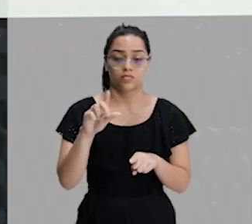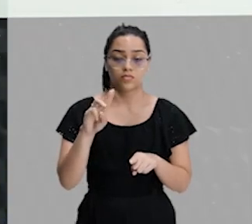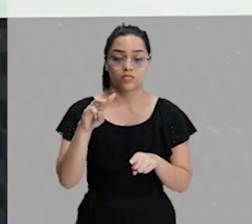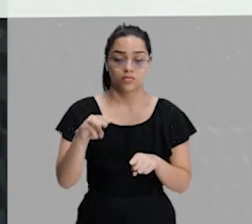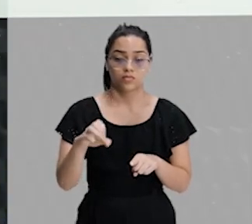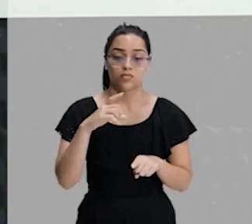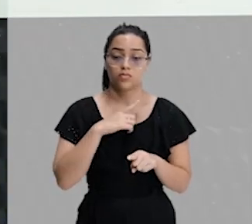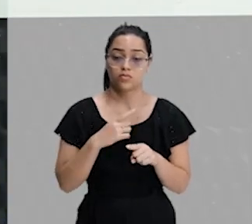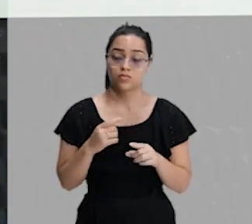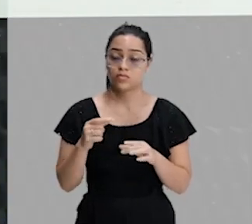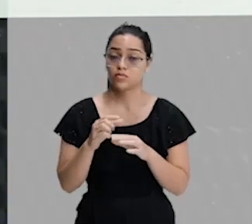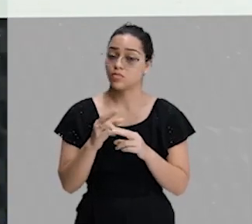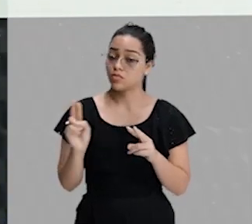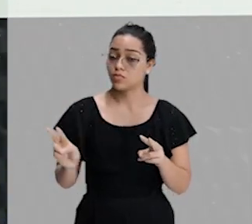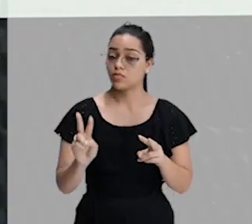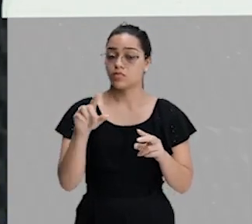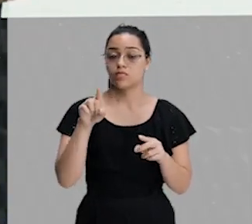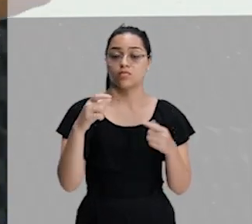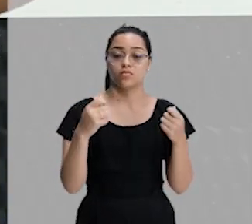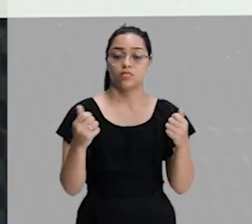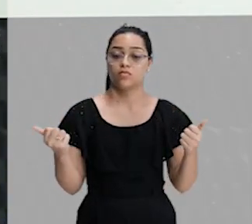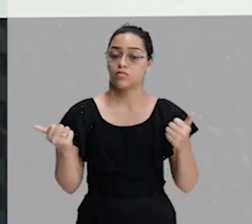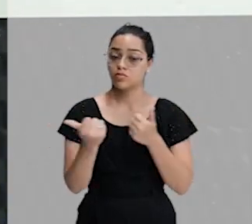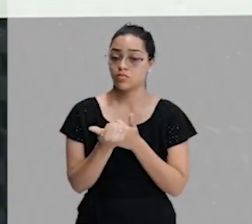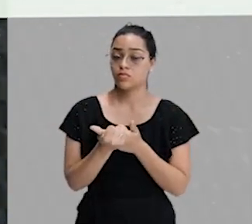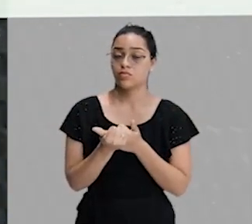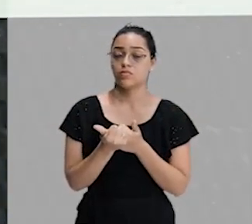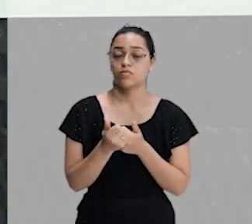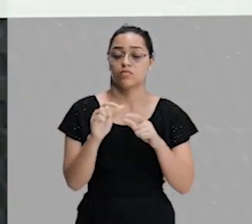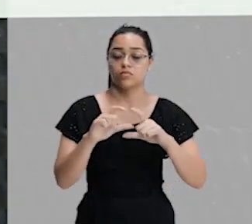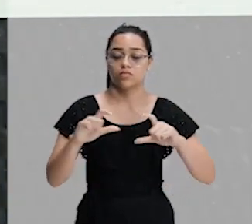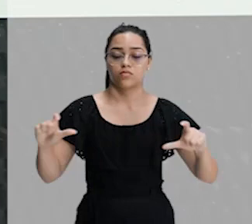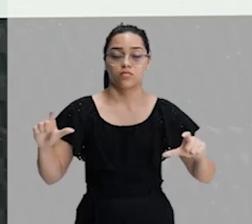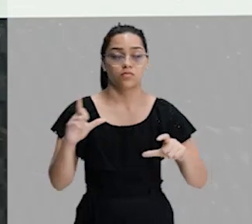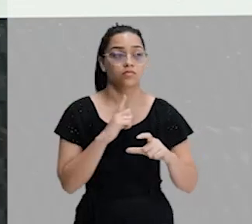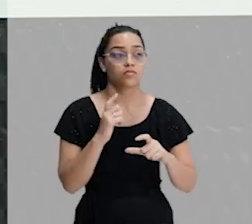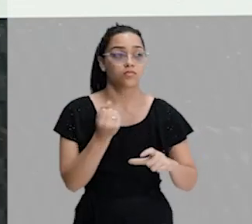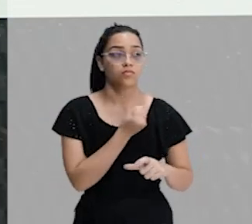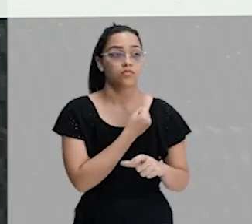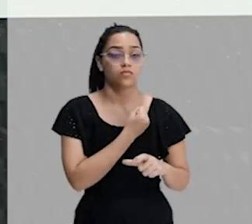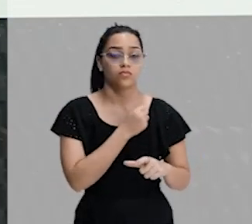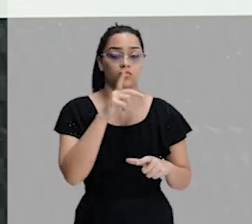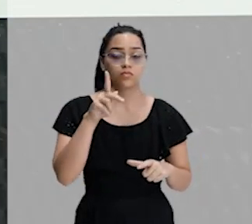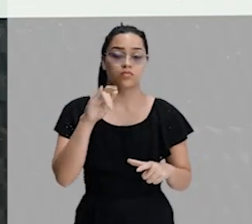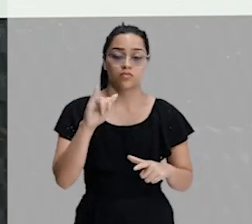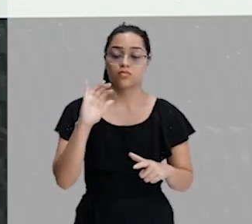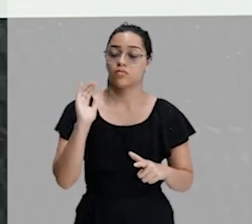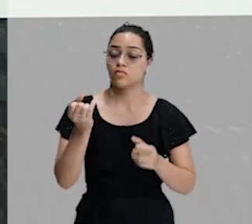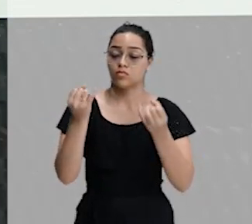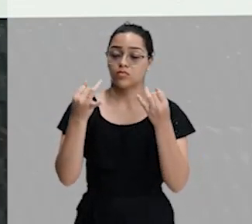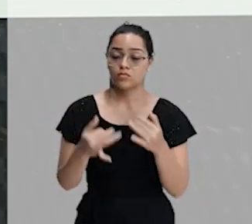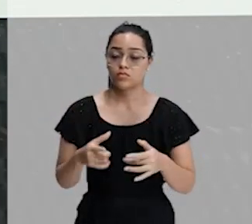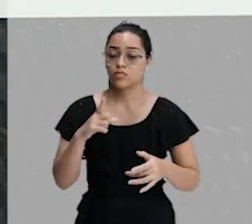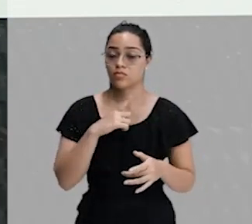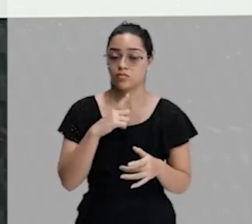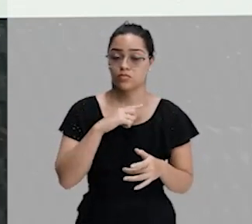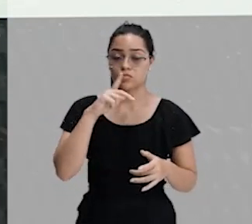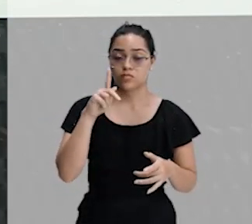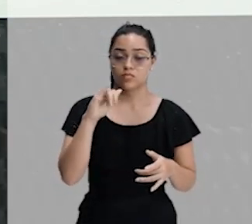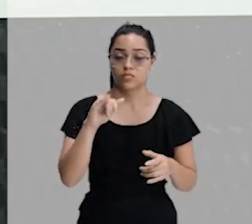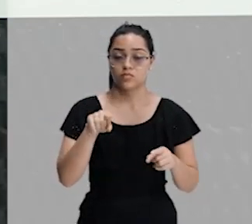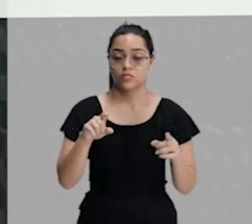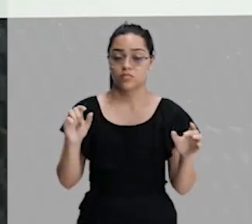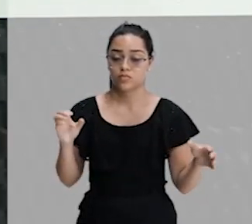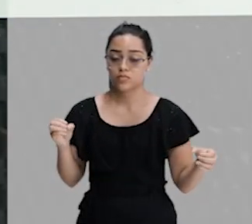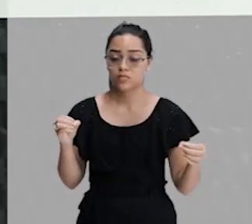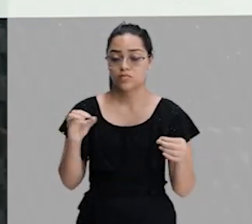aí, tendo esses valores, só você substituir na fórmula. Aqui as fórmulas têm o número π, né? Nós falamos aqui do número π, a gente vai